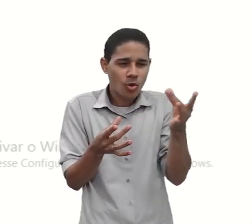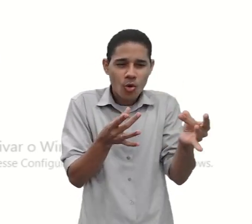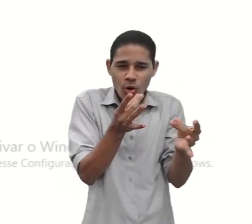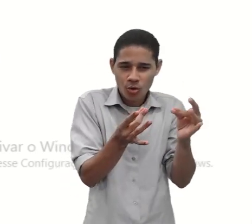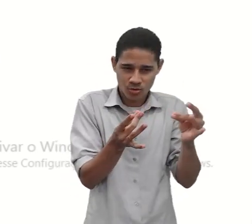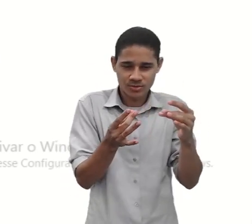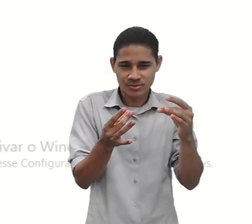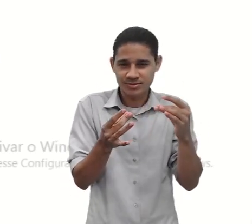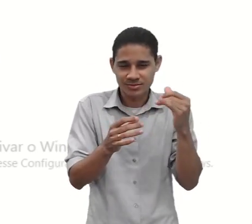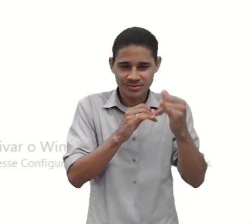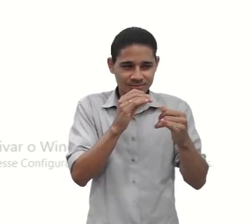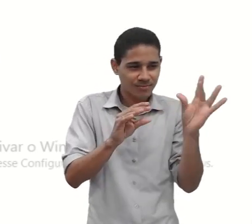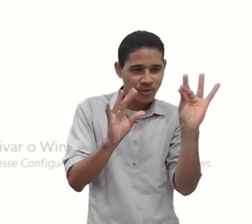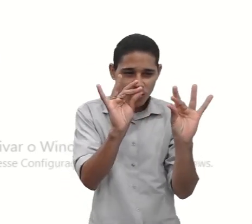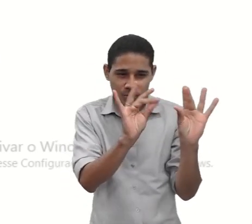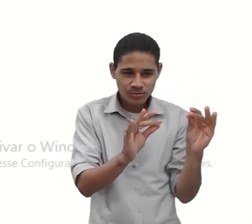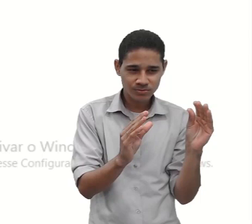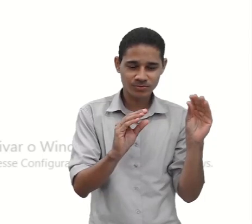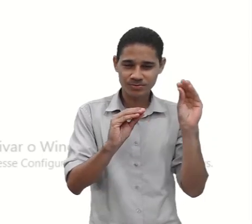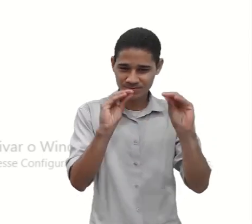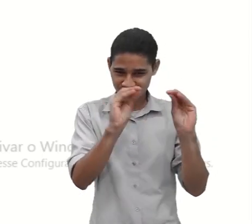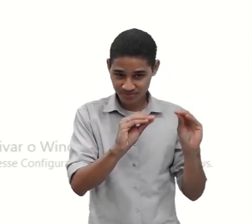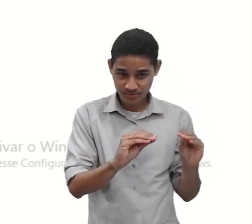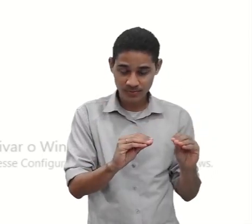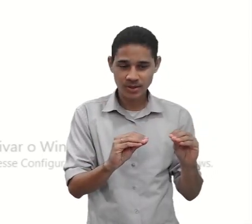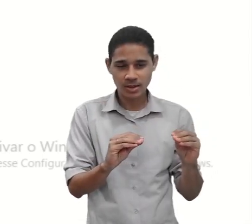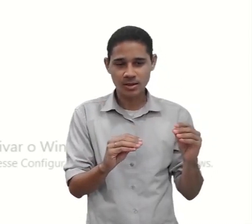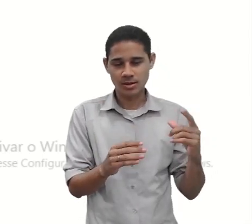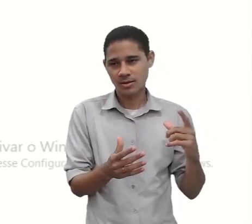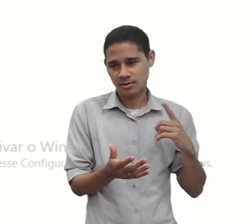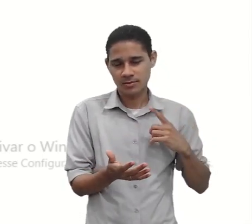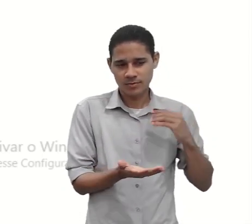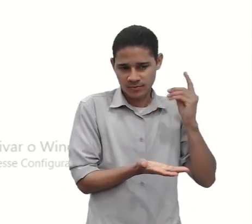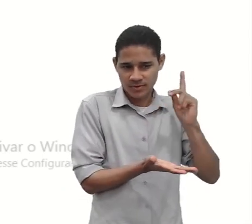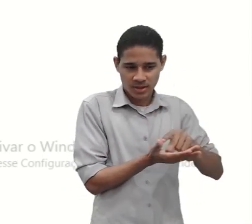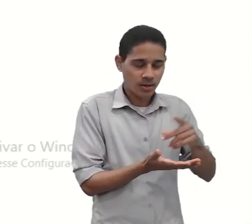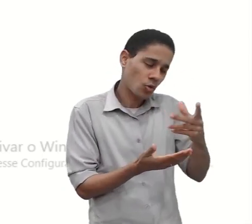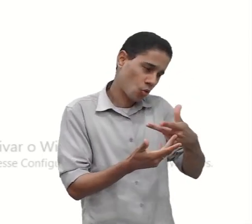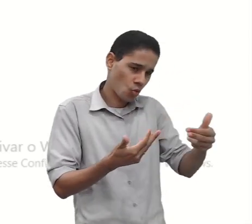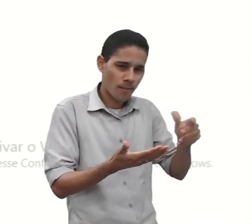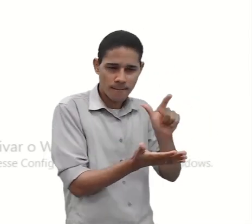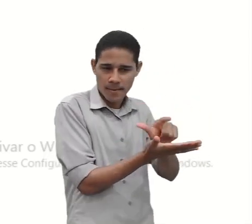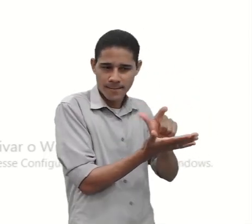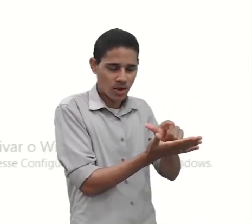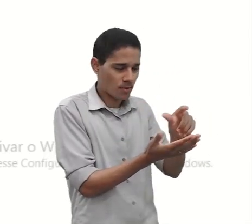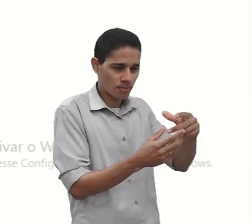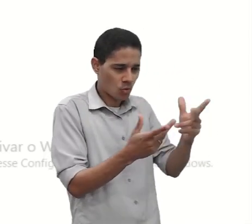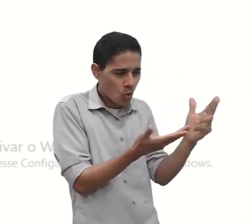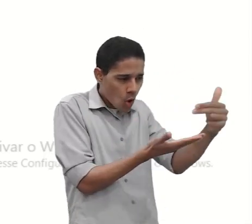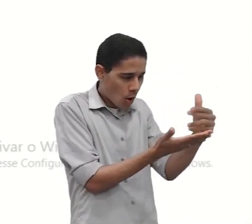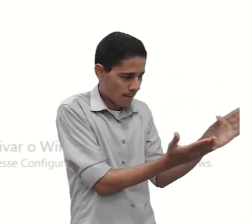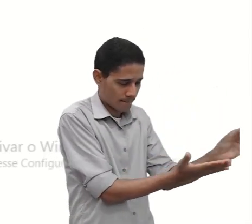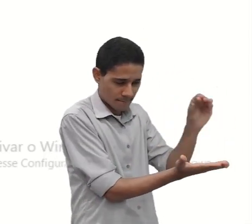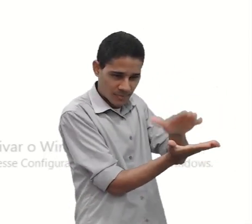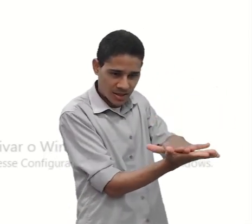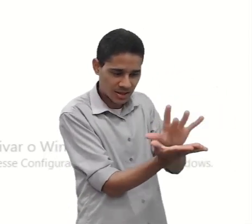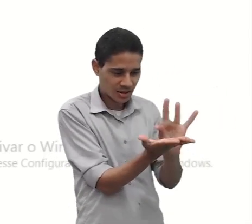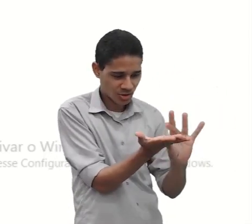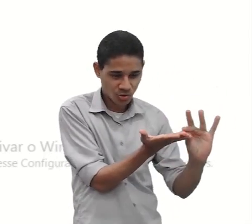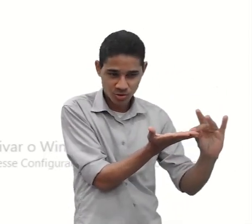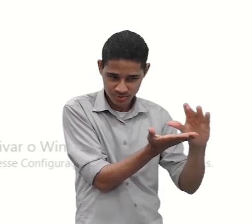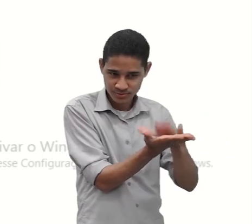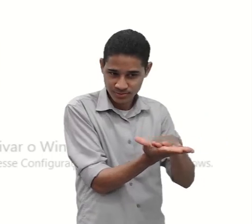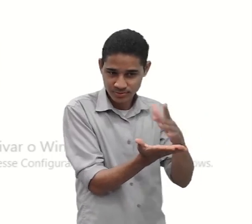colagem digital, que vem da colagem analógica, física, né? Você pegar um papel, um recorte de papel e colar um sobre o